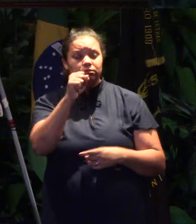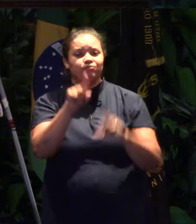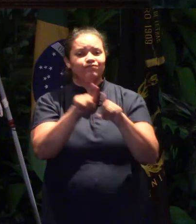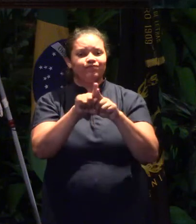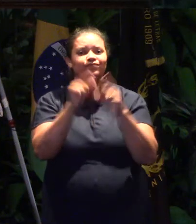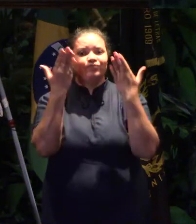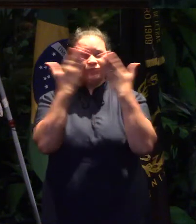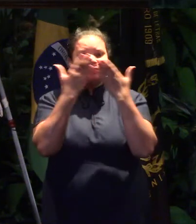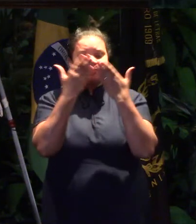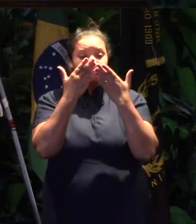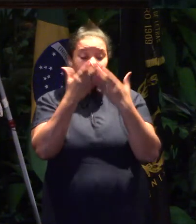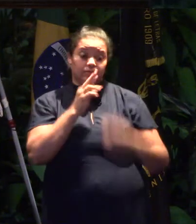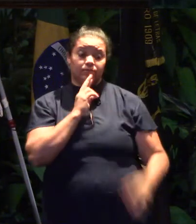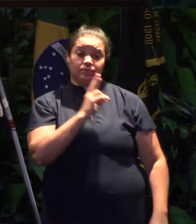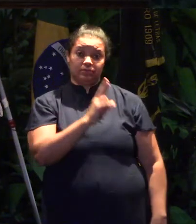Carlinhos, para ser sincero,